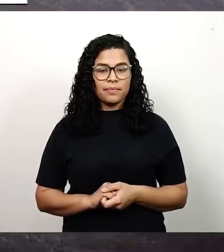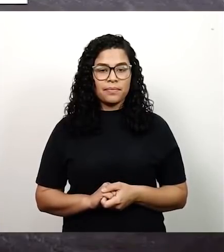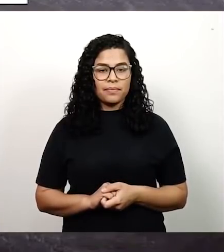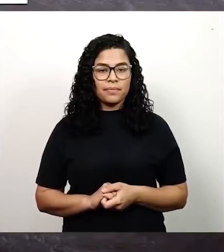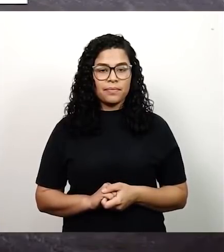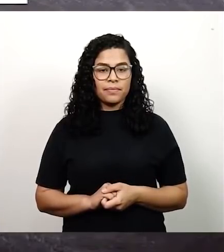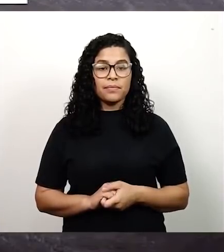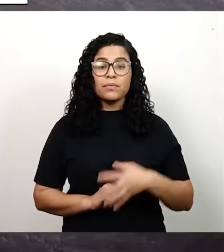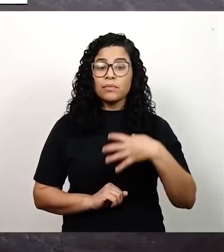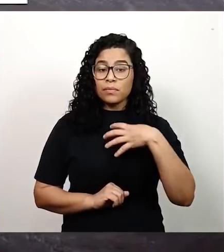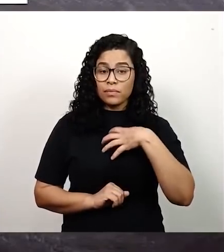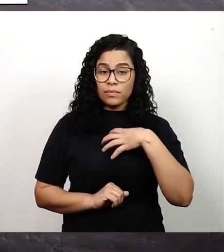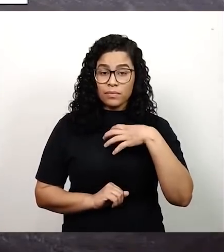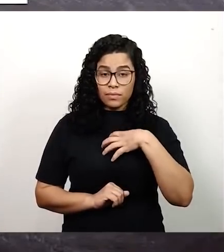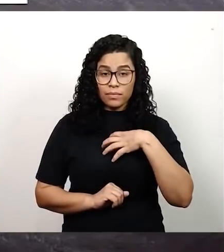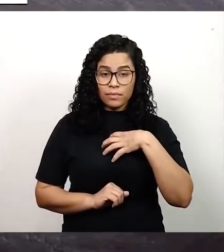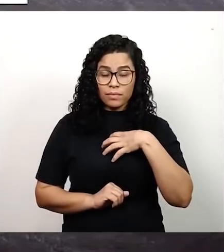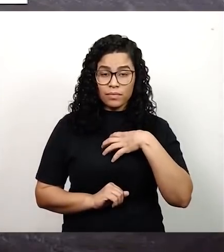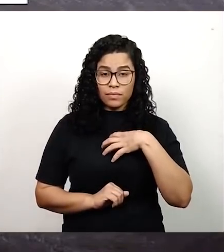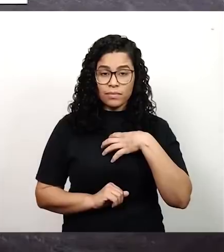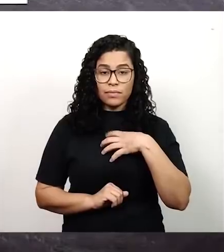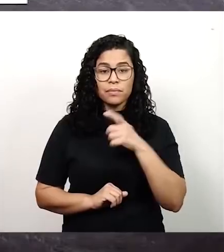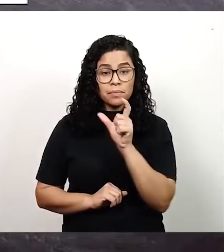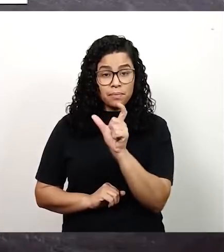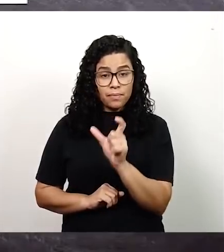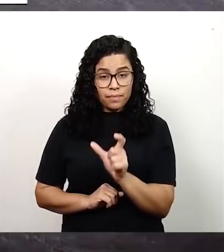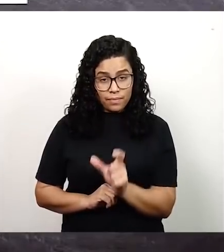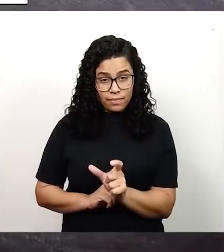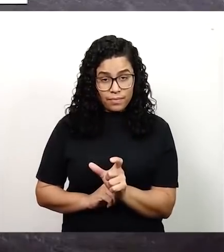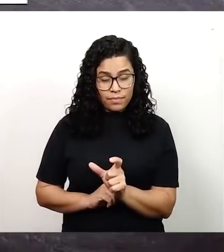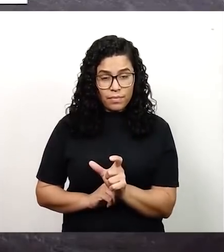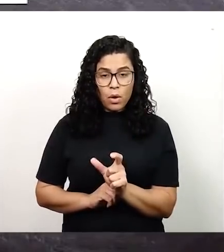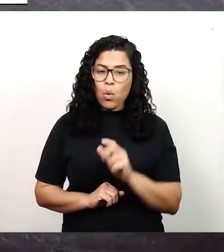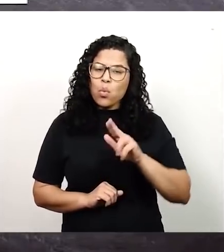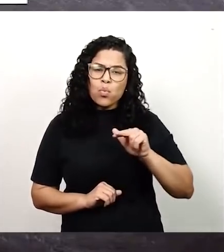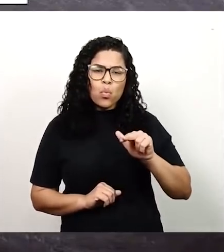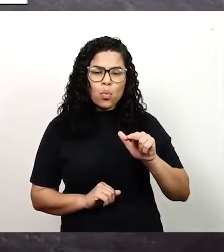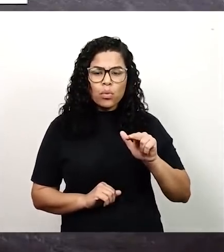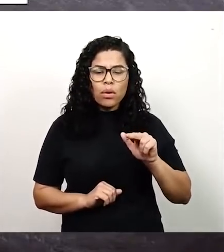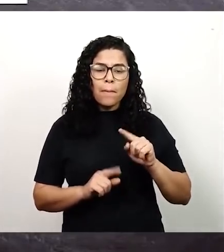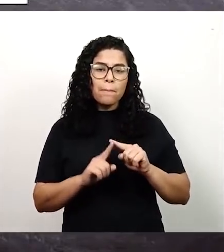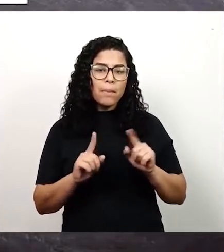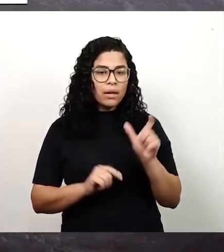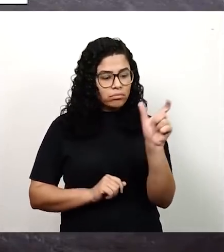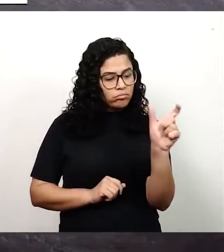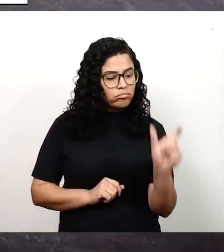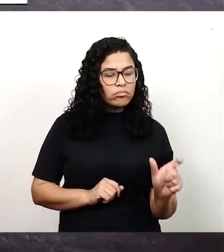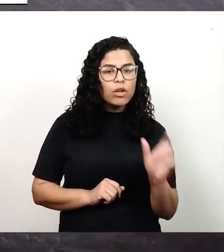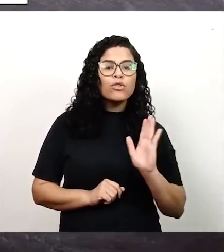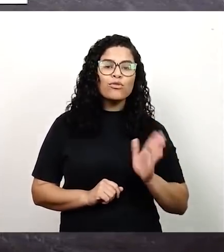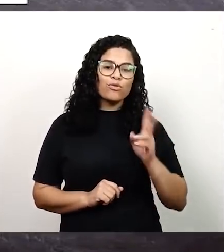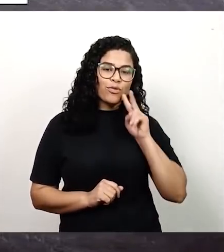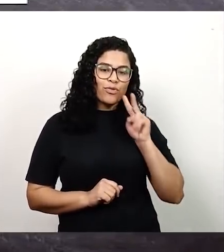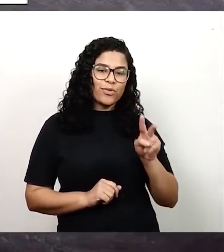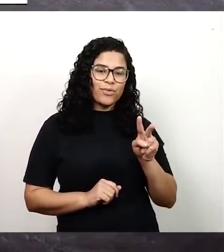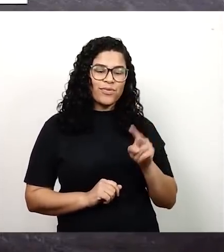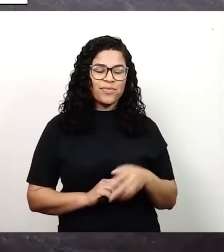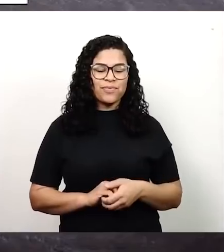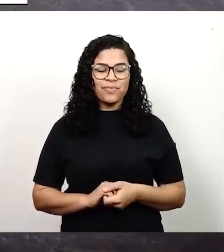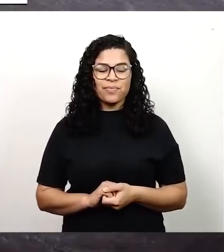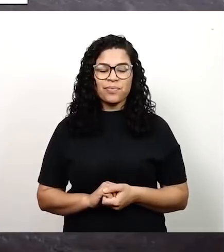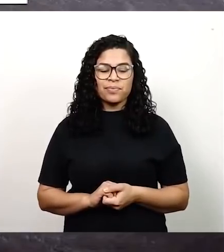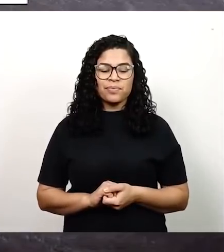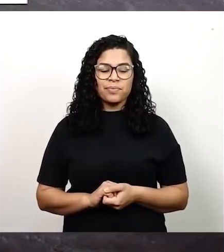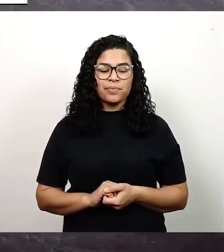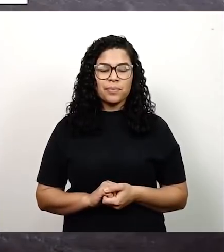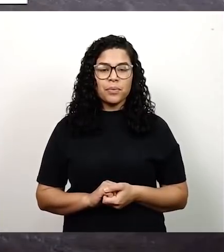que desta forma você ainda não tivesse visto, mas com certeza desta aqui você já viu. A